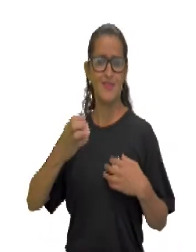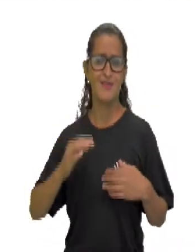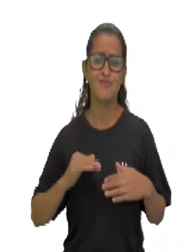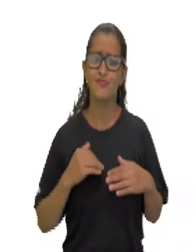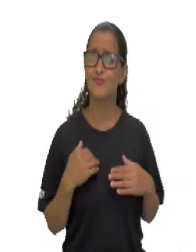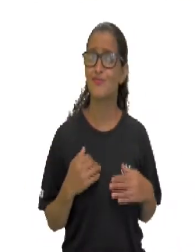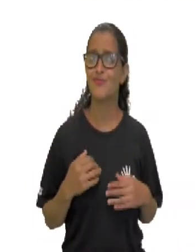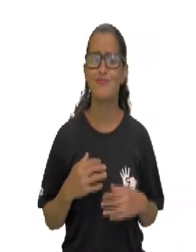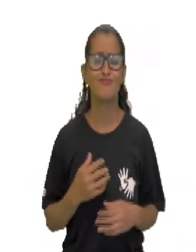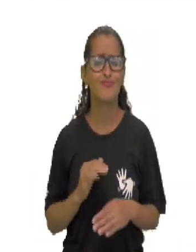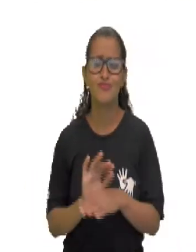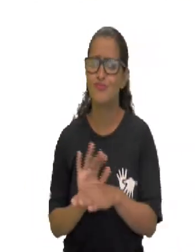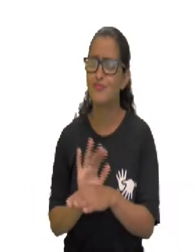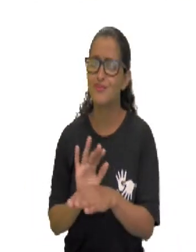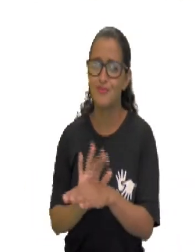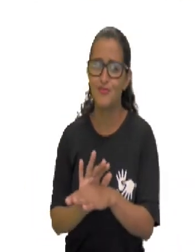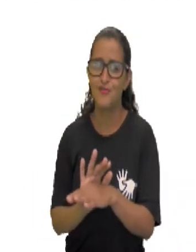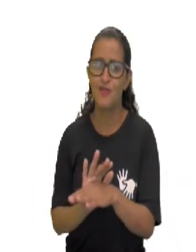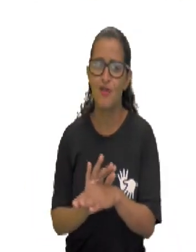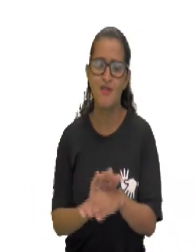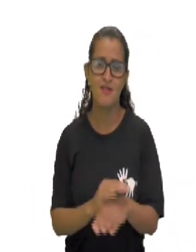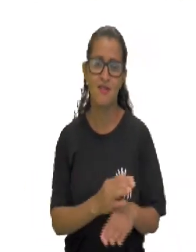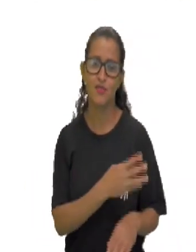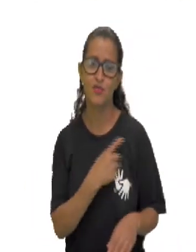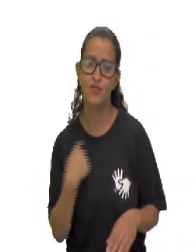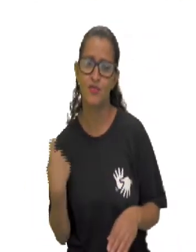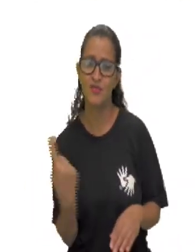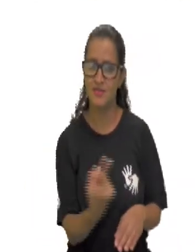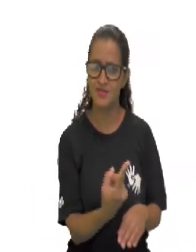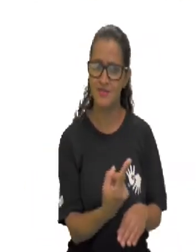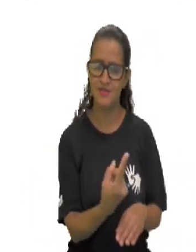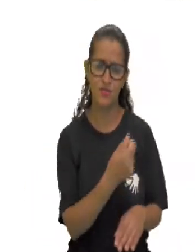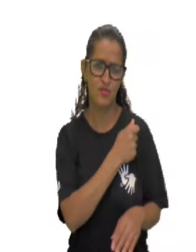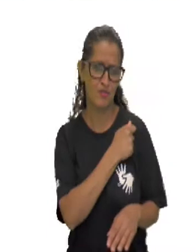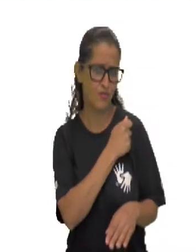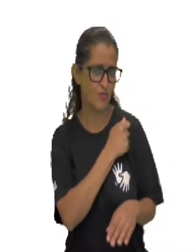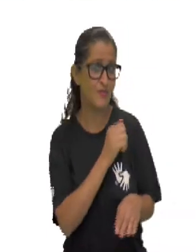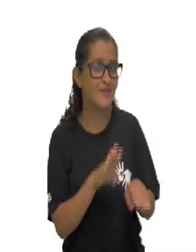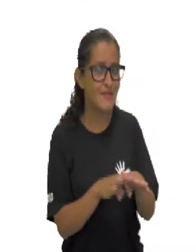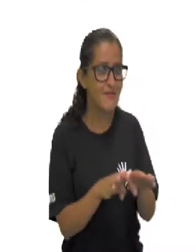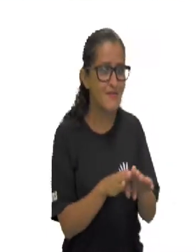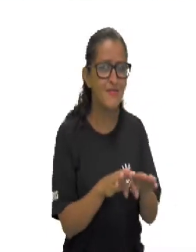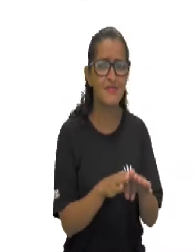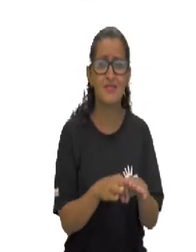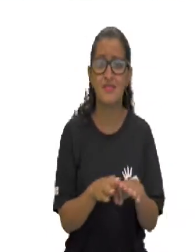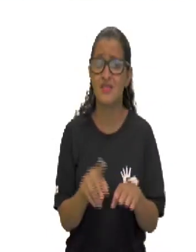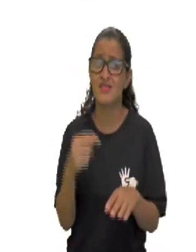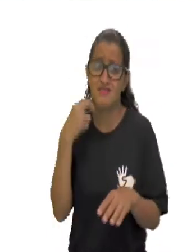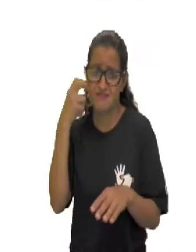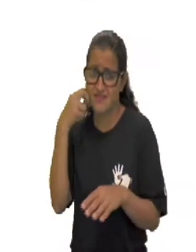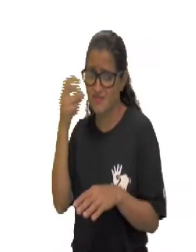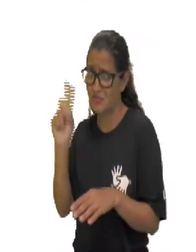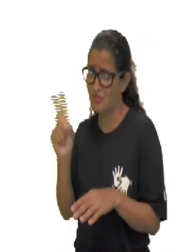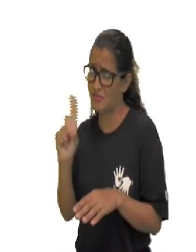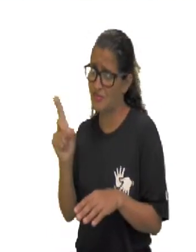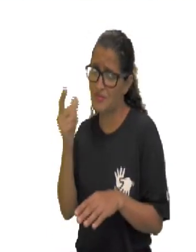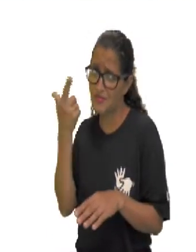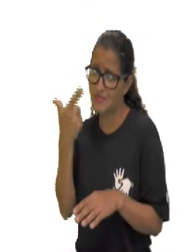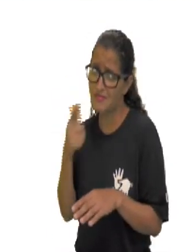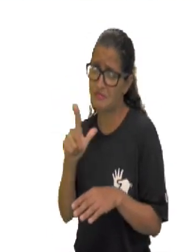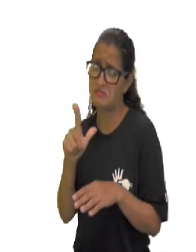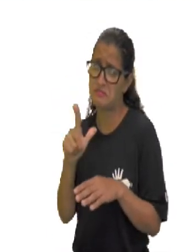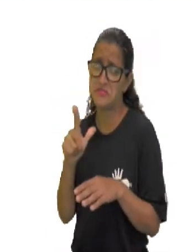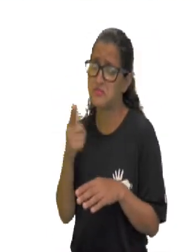de estudante. Na sua, que está aí quando vai para a aula de teatro, mas eu tenho vergonha, eu não consigo falar.